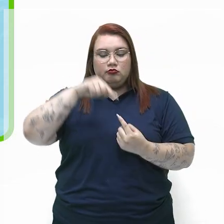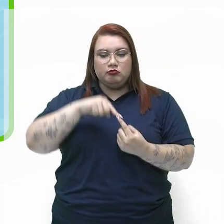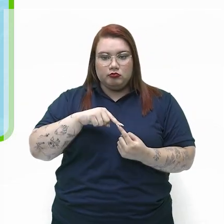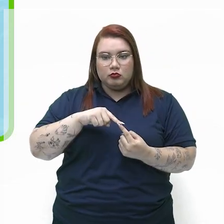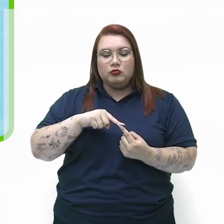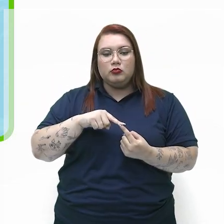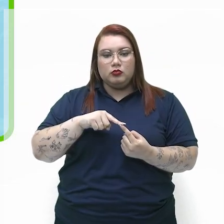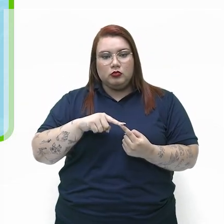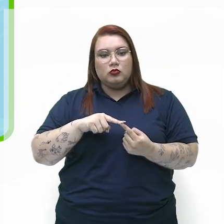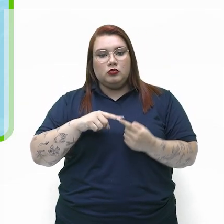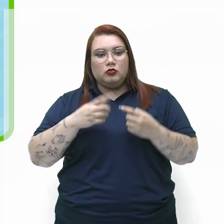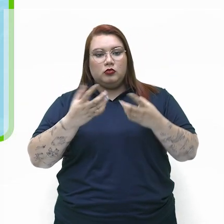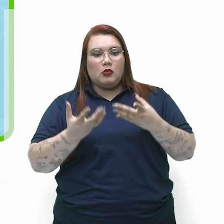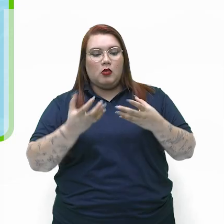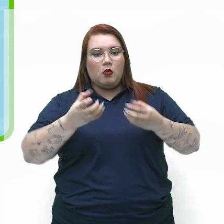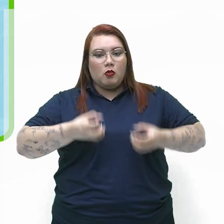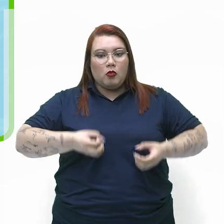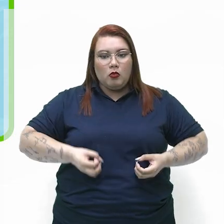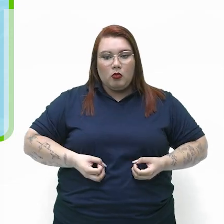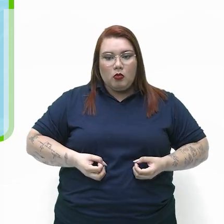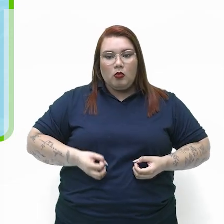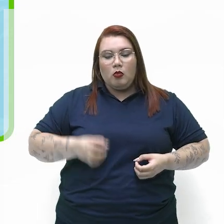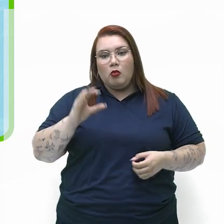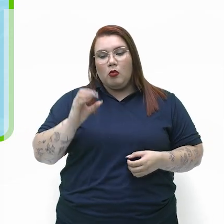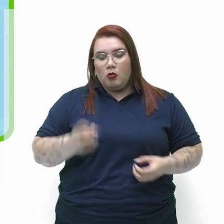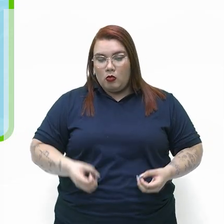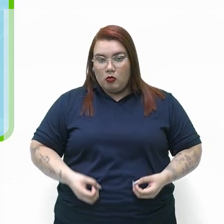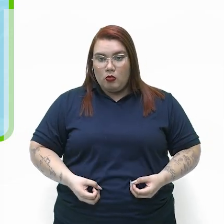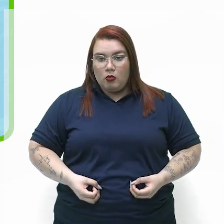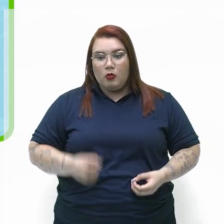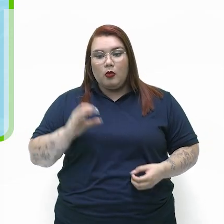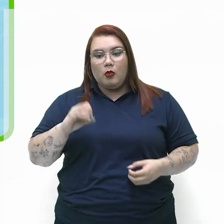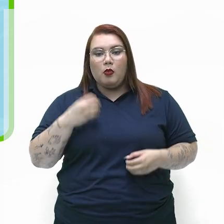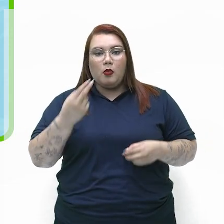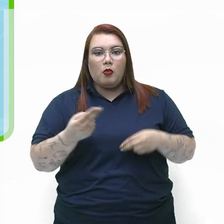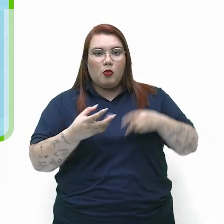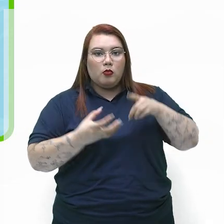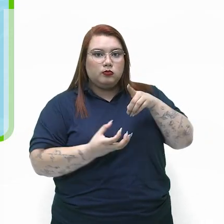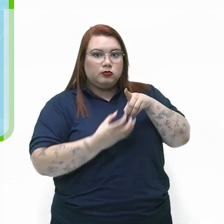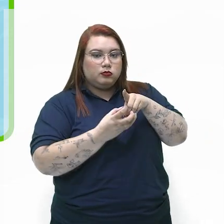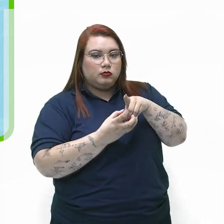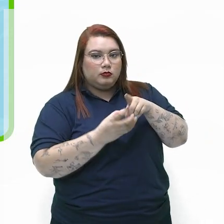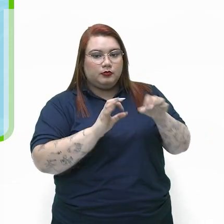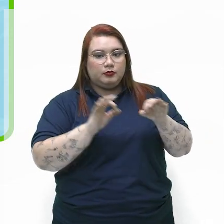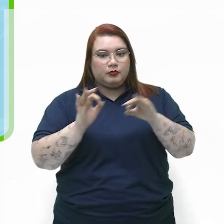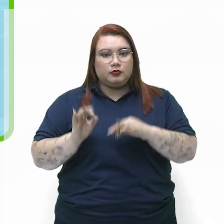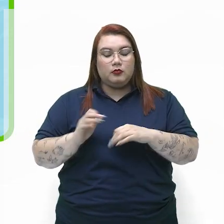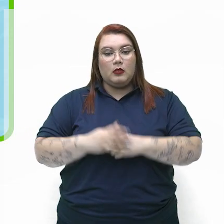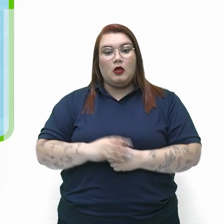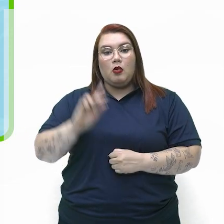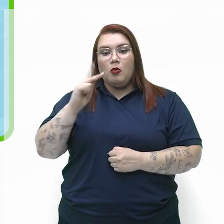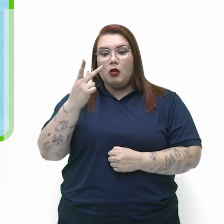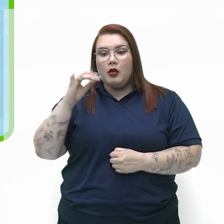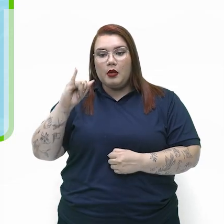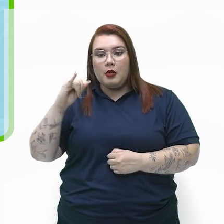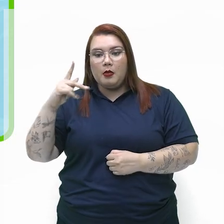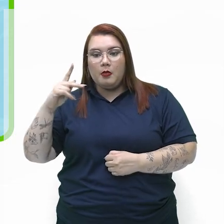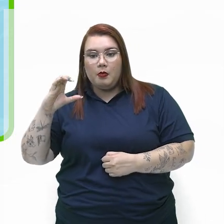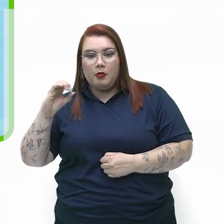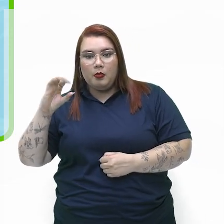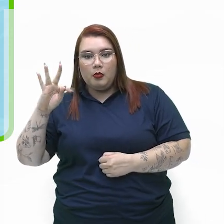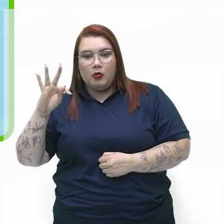as gônadas. Então, as gônadas, elas são ativadas pelos hormônios que são produzidos pela hipófise. E a hipófise é